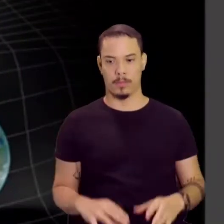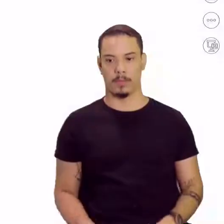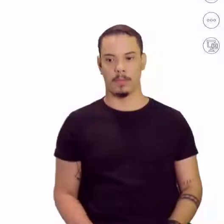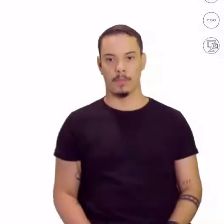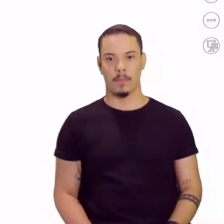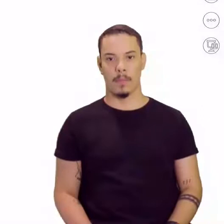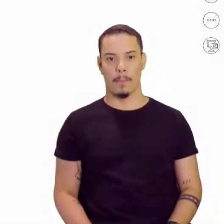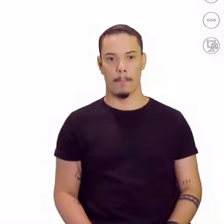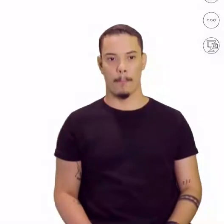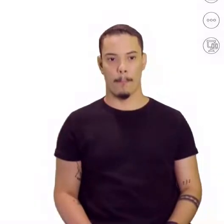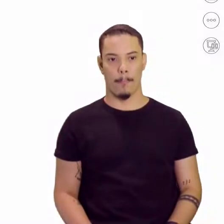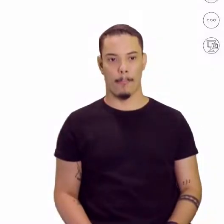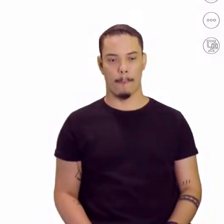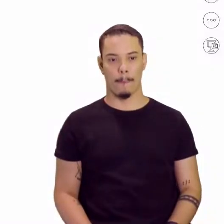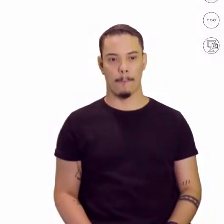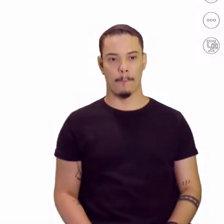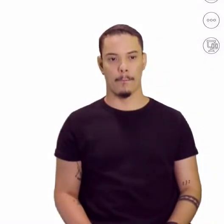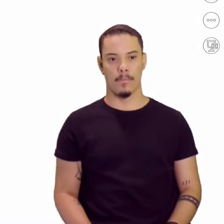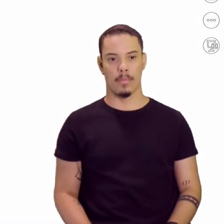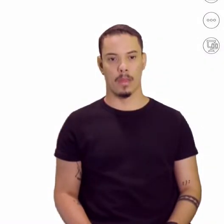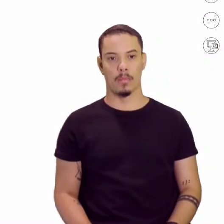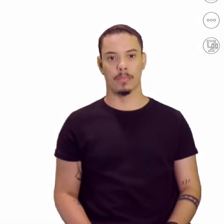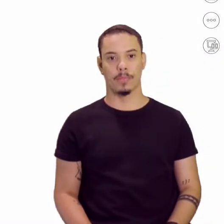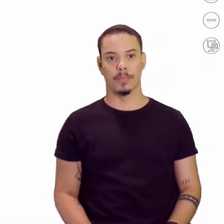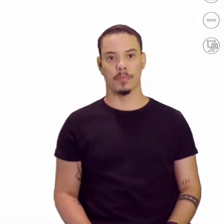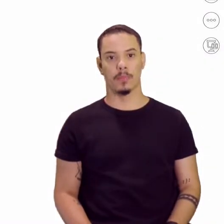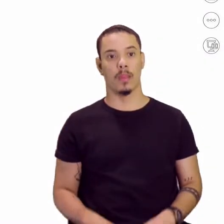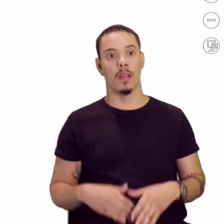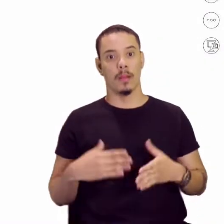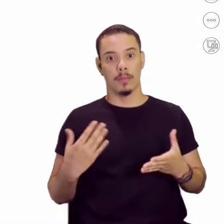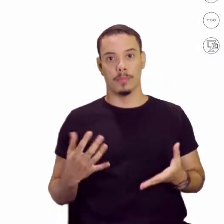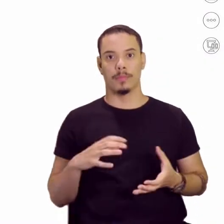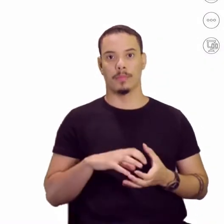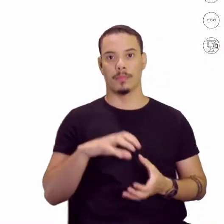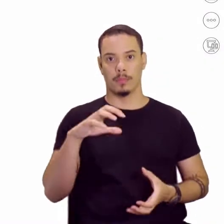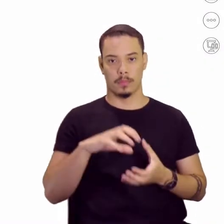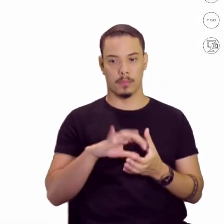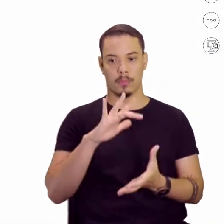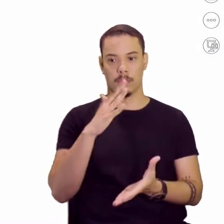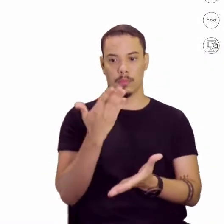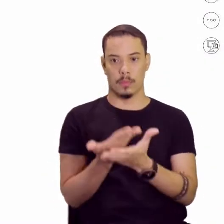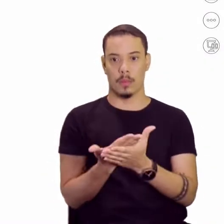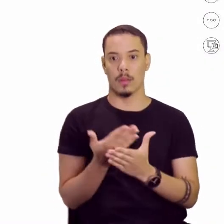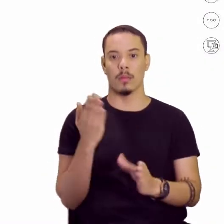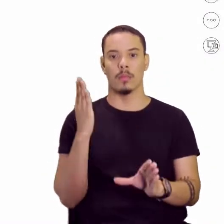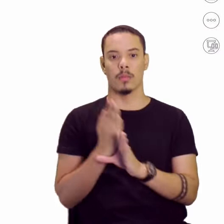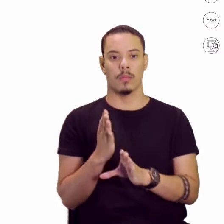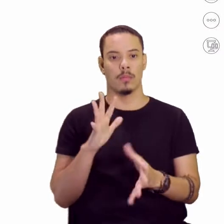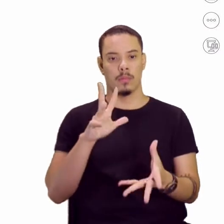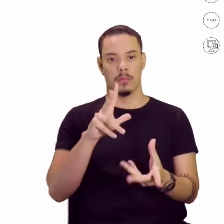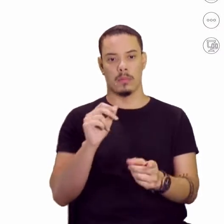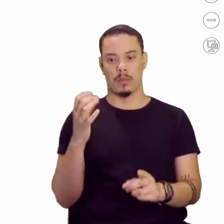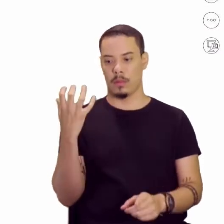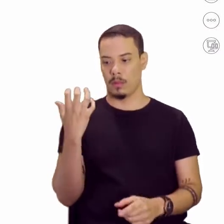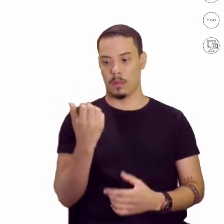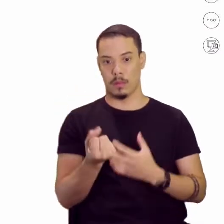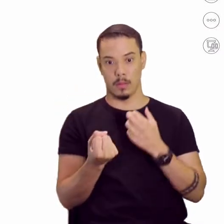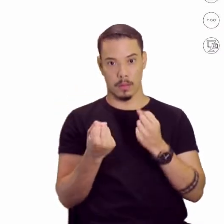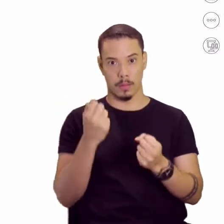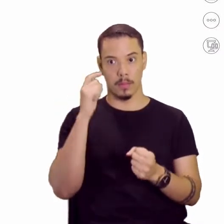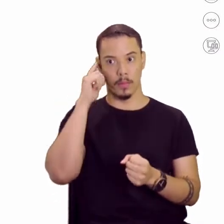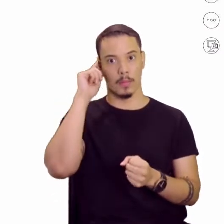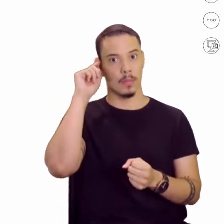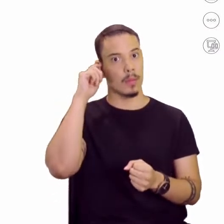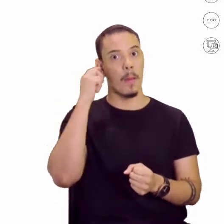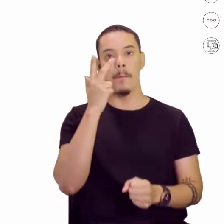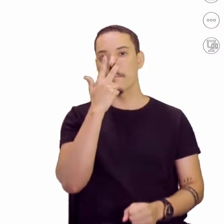lá. E ali, então, a queda de um corpo acontece devido à atração que a Terra faz sobre os corpos, puxando-os